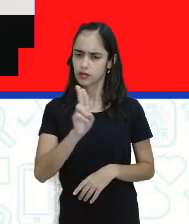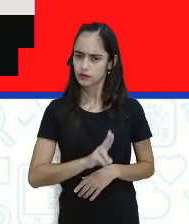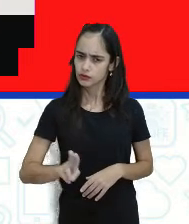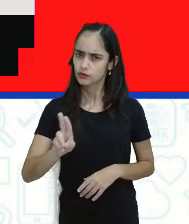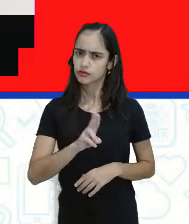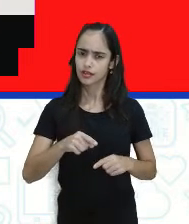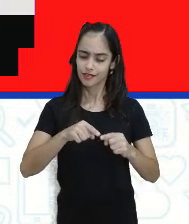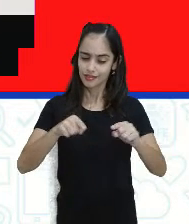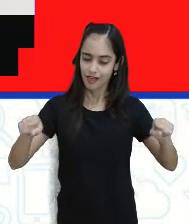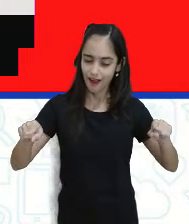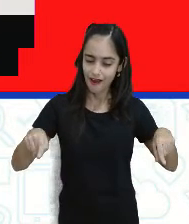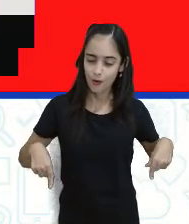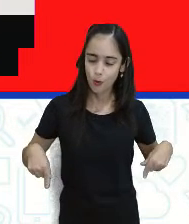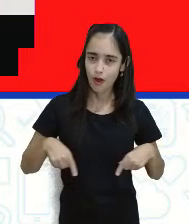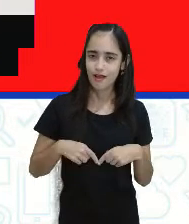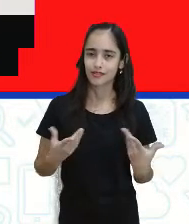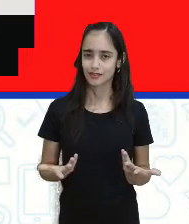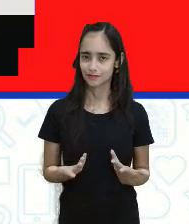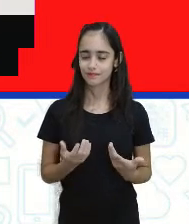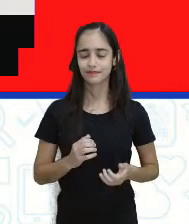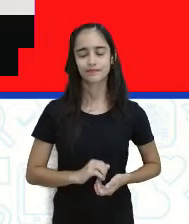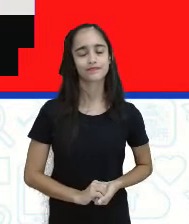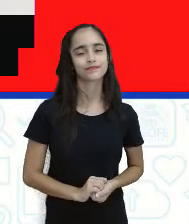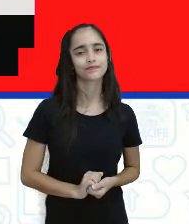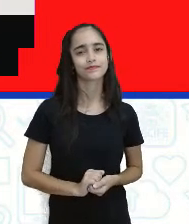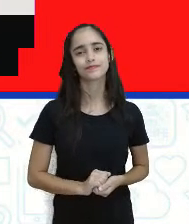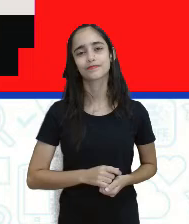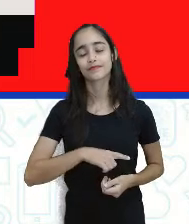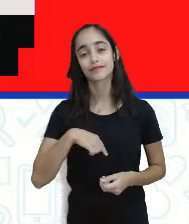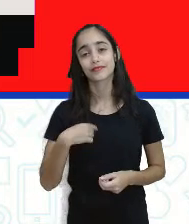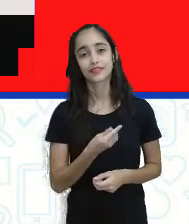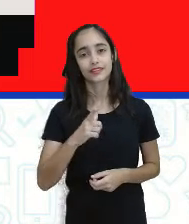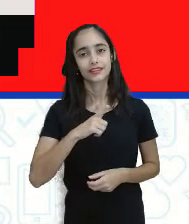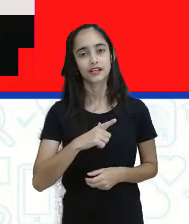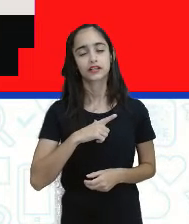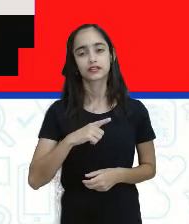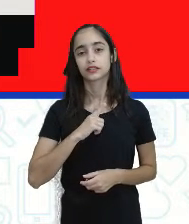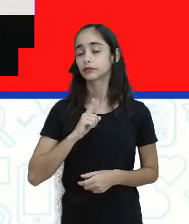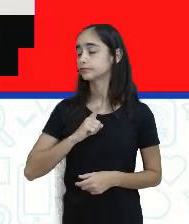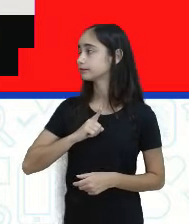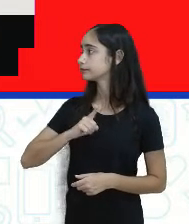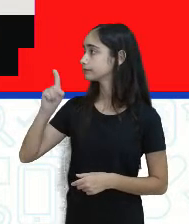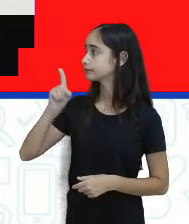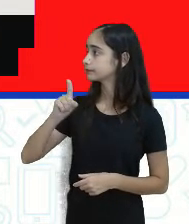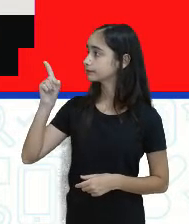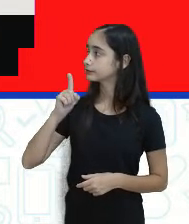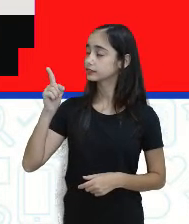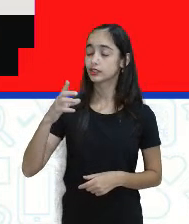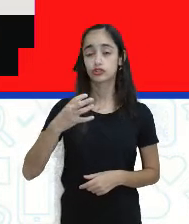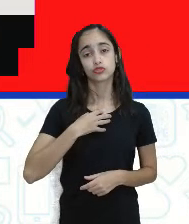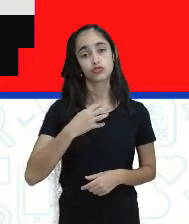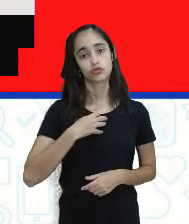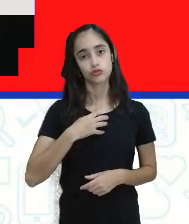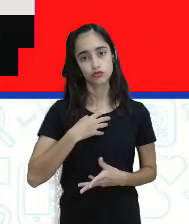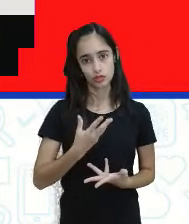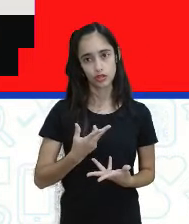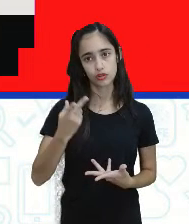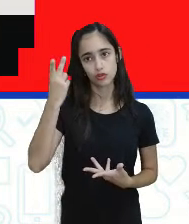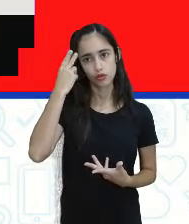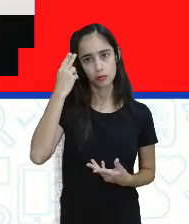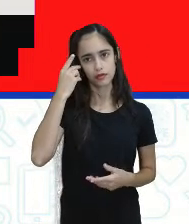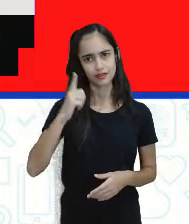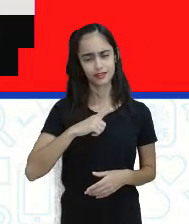repente. Então, nós temos aí uma quadra que ela, de uma forma geral, ela tem